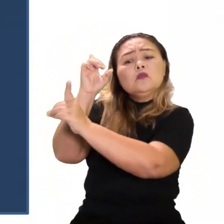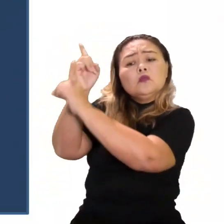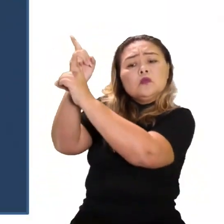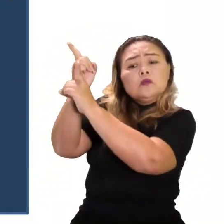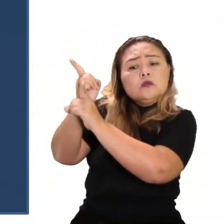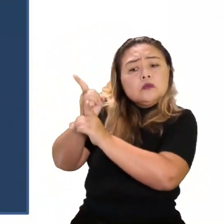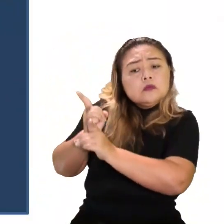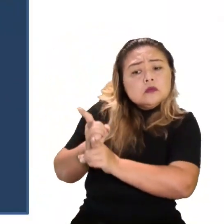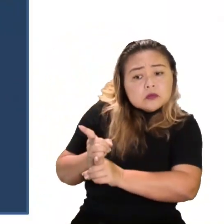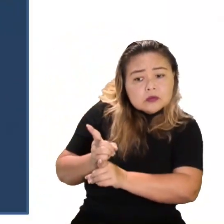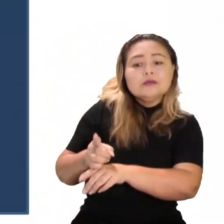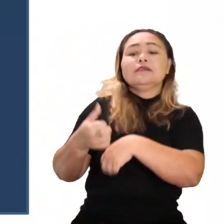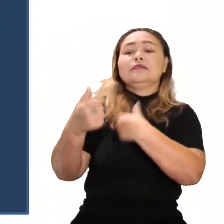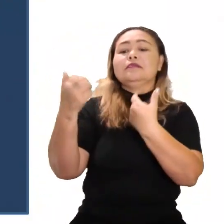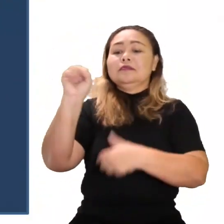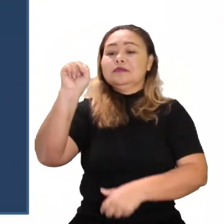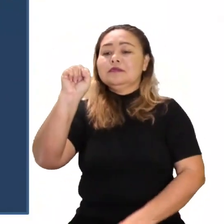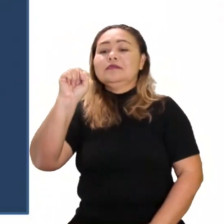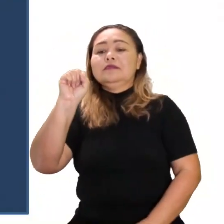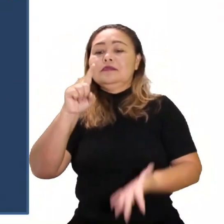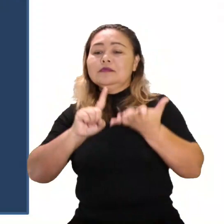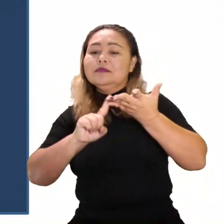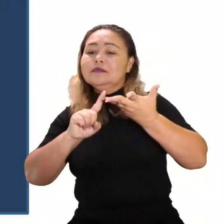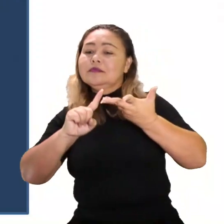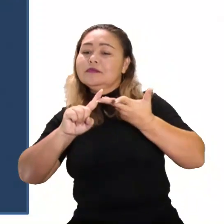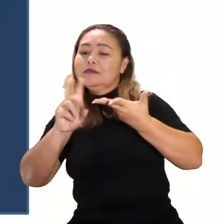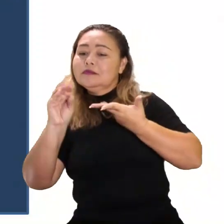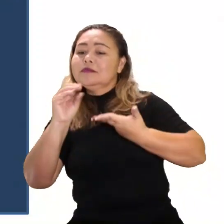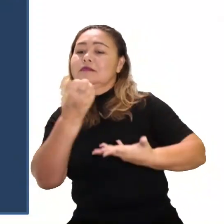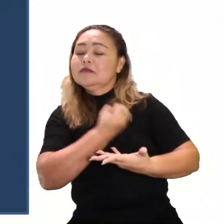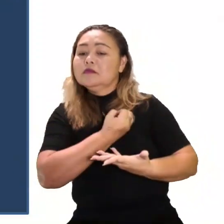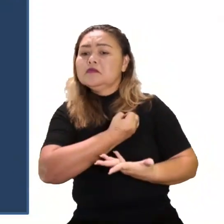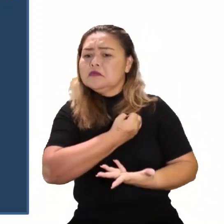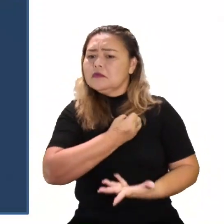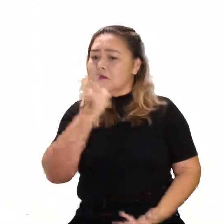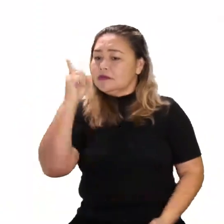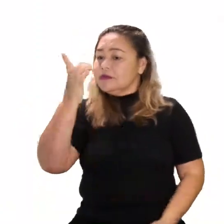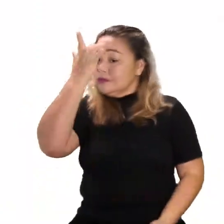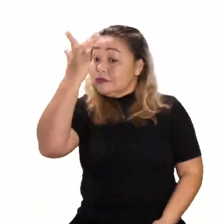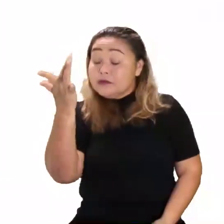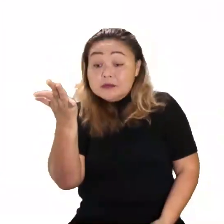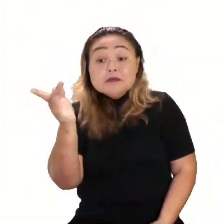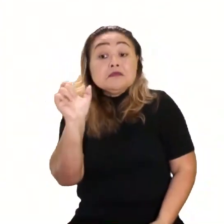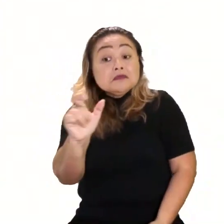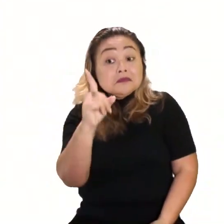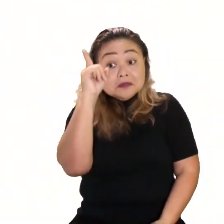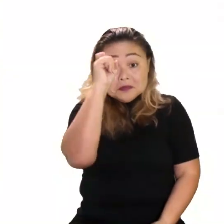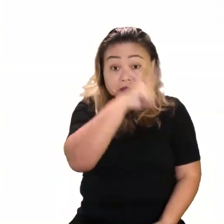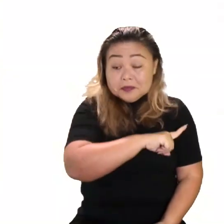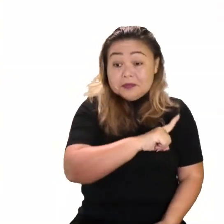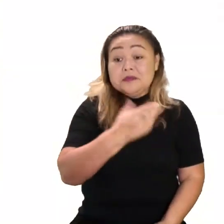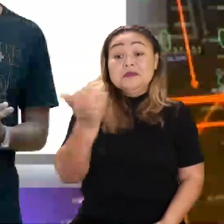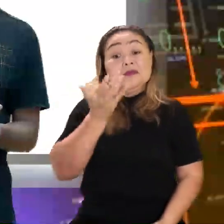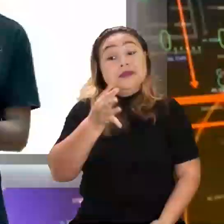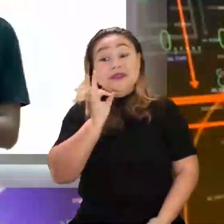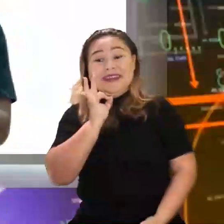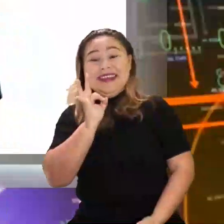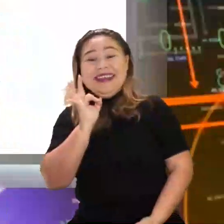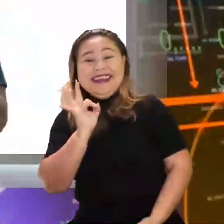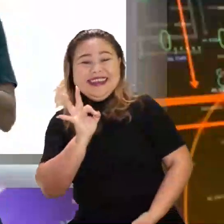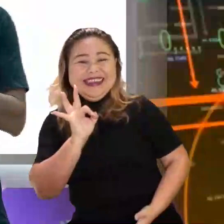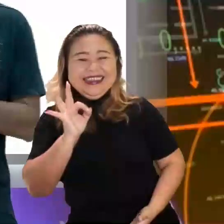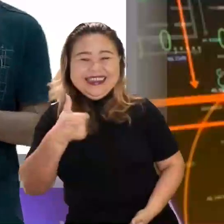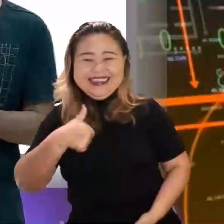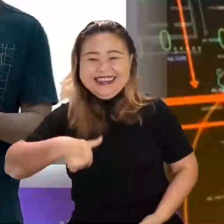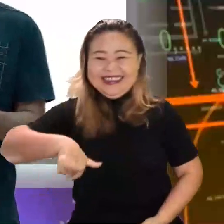Certinho. aí ao nosso oitavo termo. Beleza? Fácil? Palavras difíceis? Palavras fáceis, quero café. Né? Agora a gente